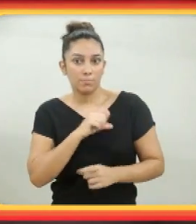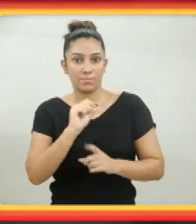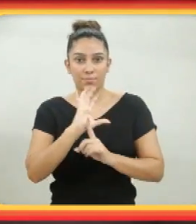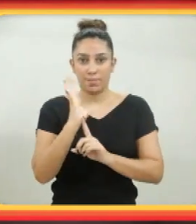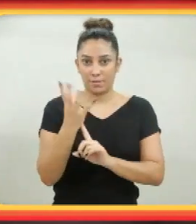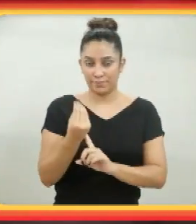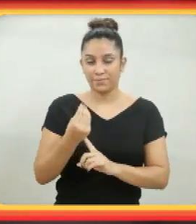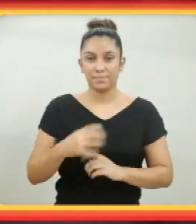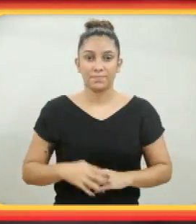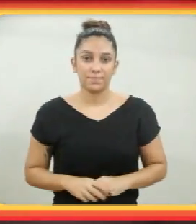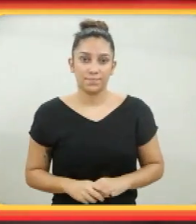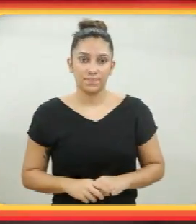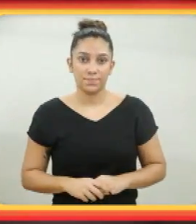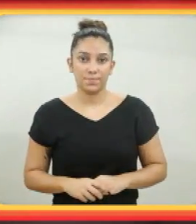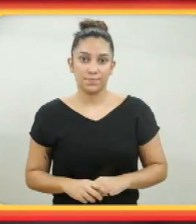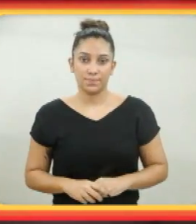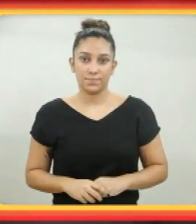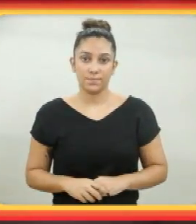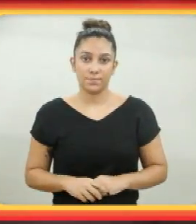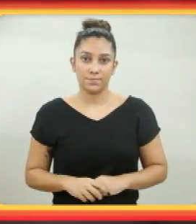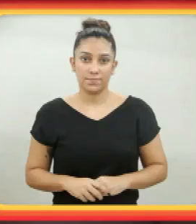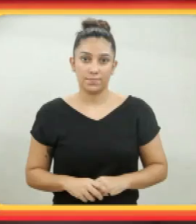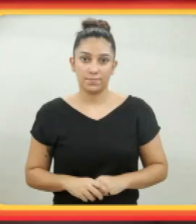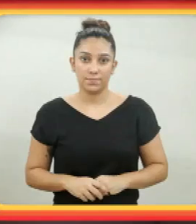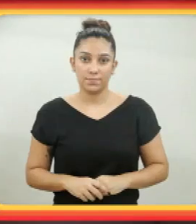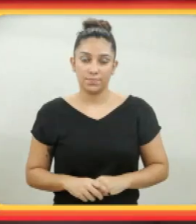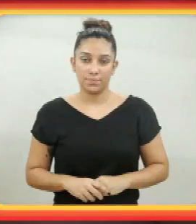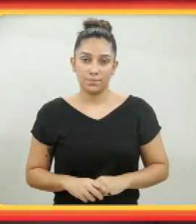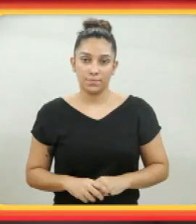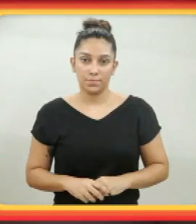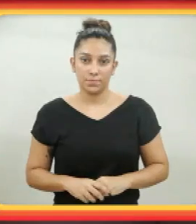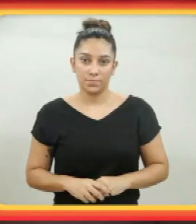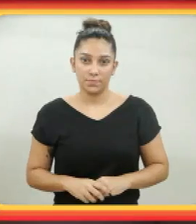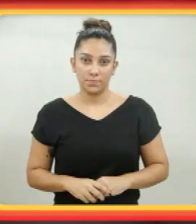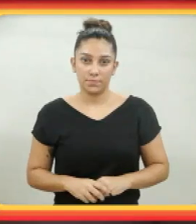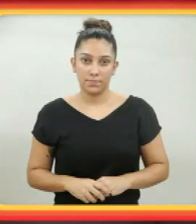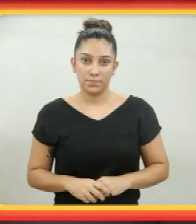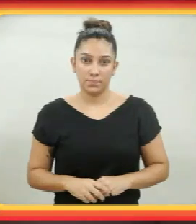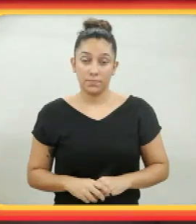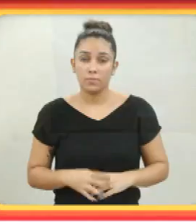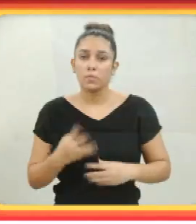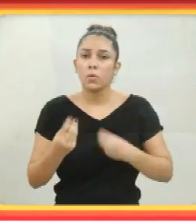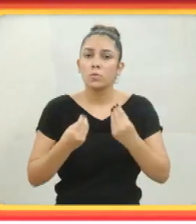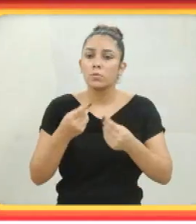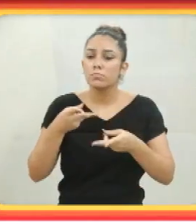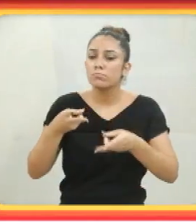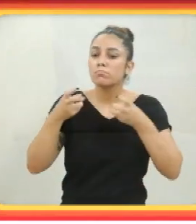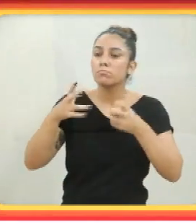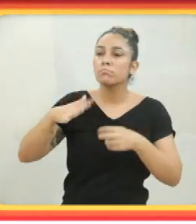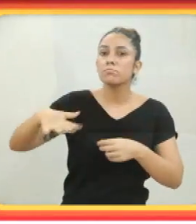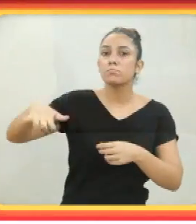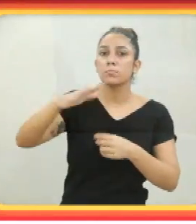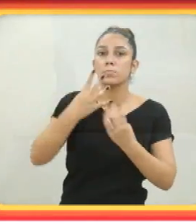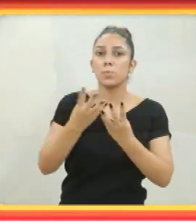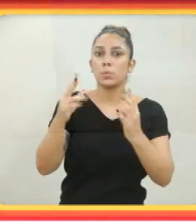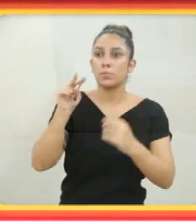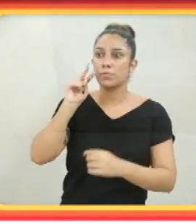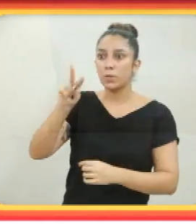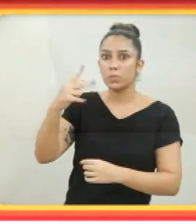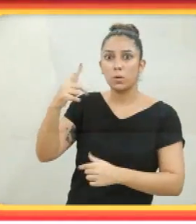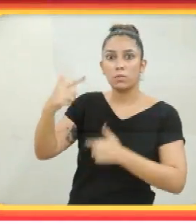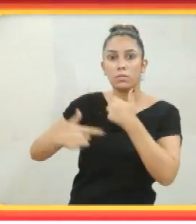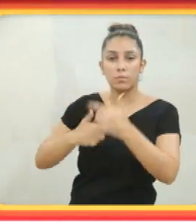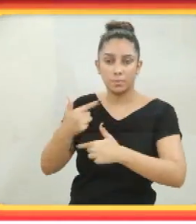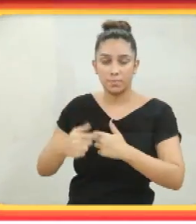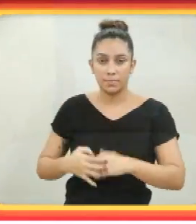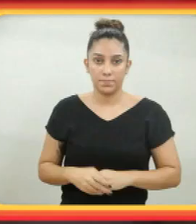e sei usar os meus estímulos interiores. Eu amo arte. Como é que é a reação do público